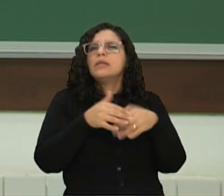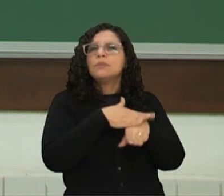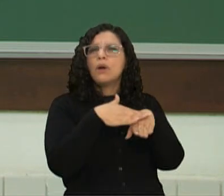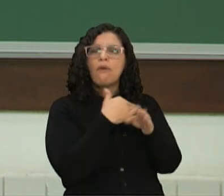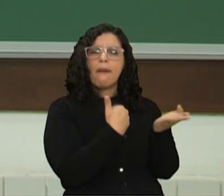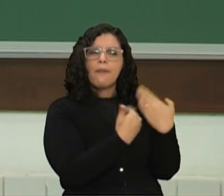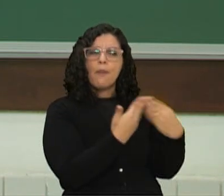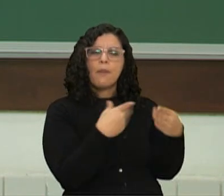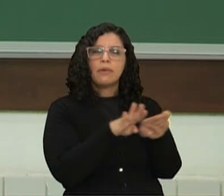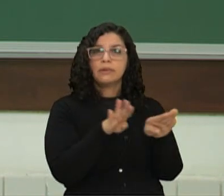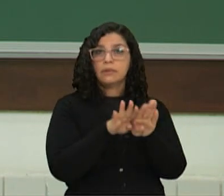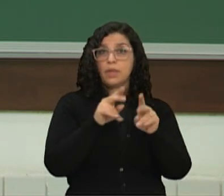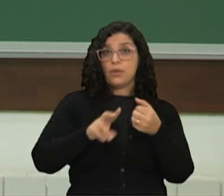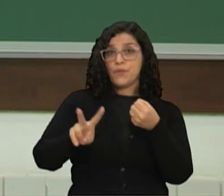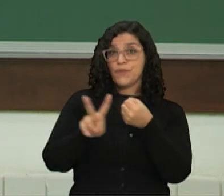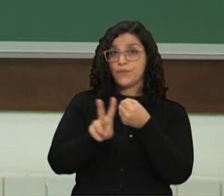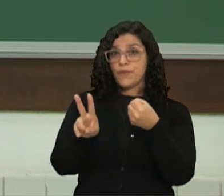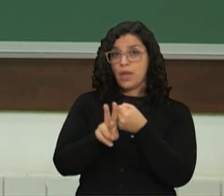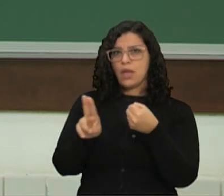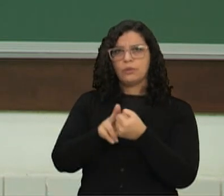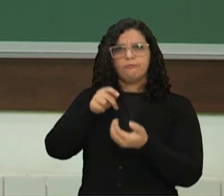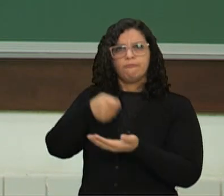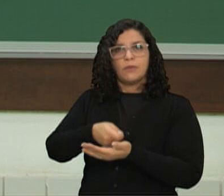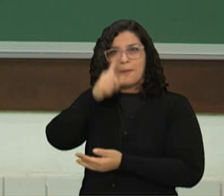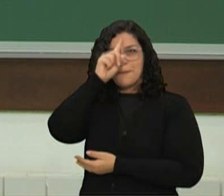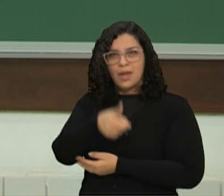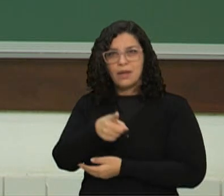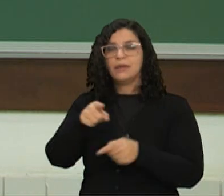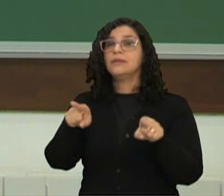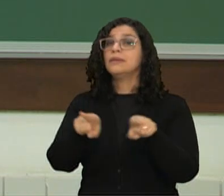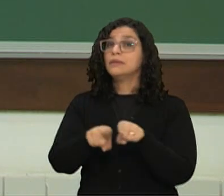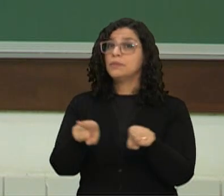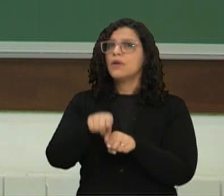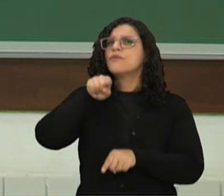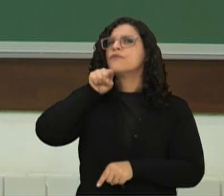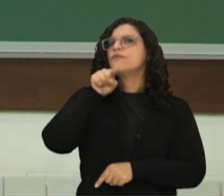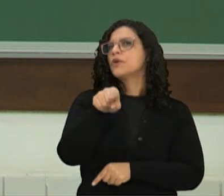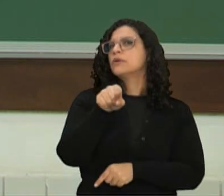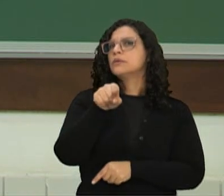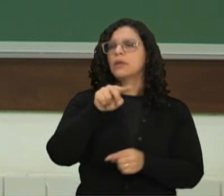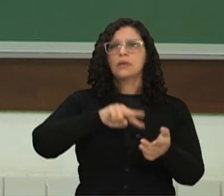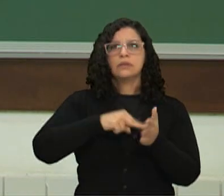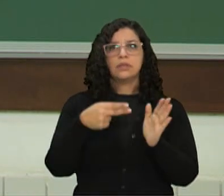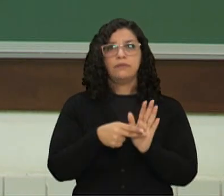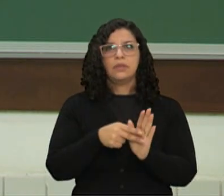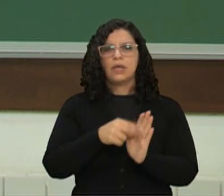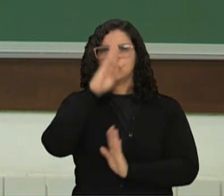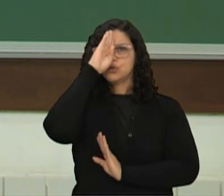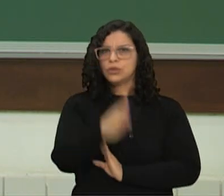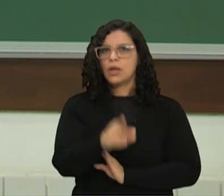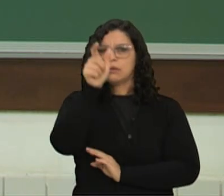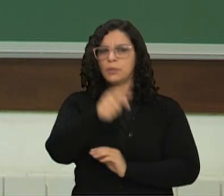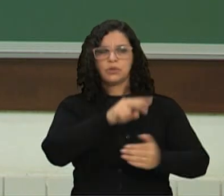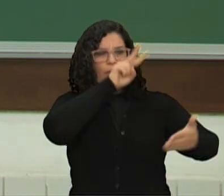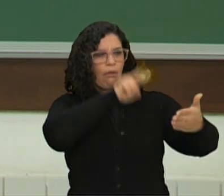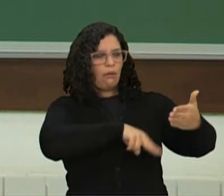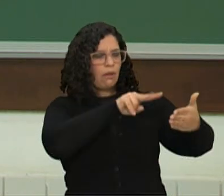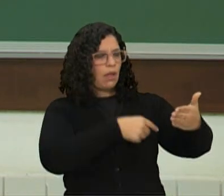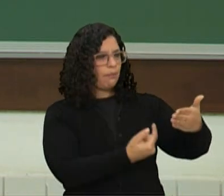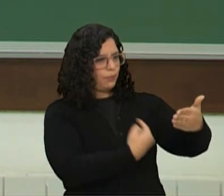leitor. Ele usa, então, verbos no imperativo e o você, para se dirigir diretamente à pessoa que está